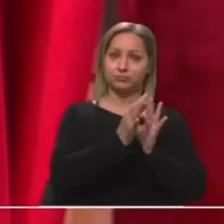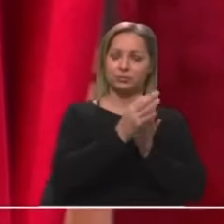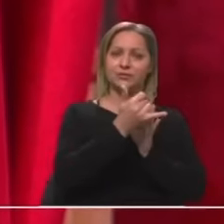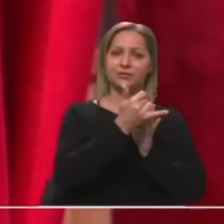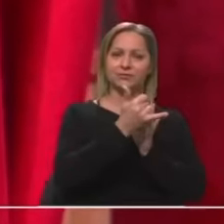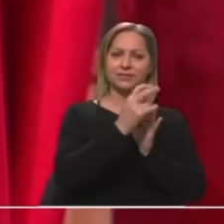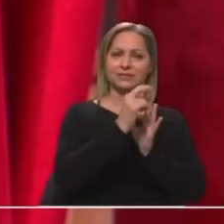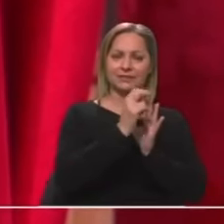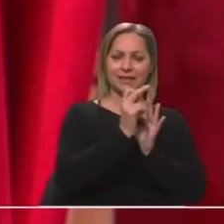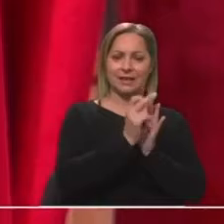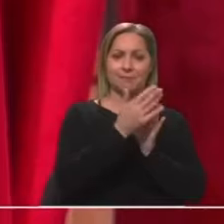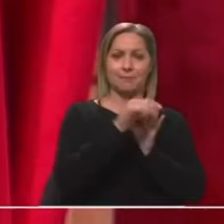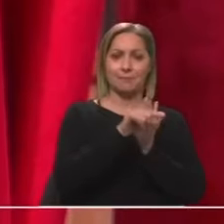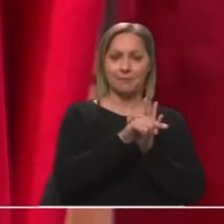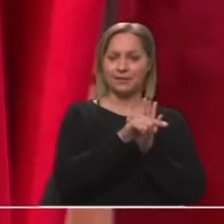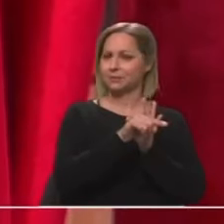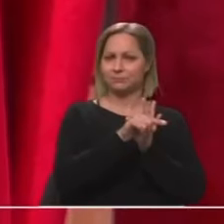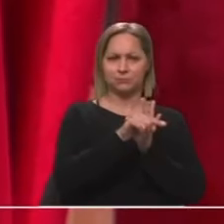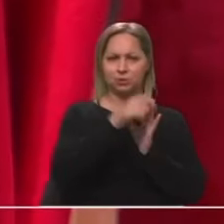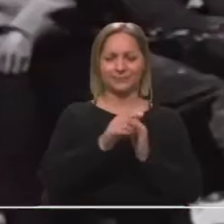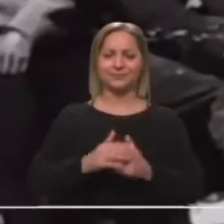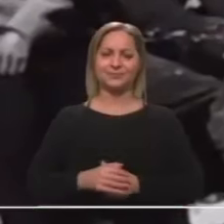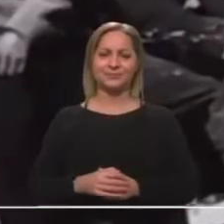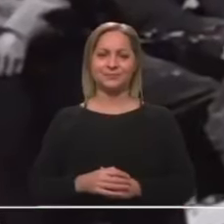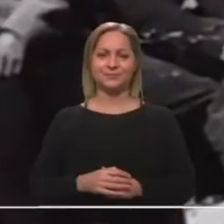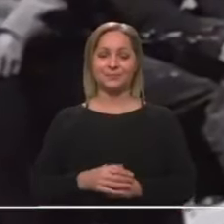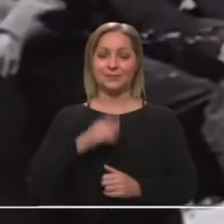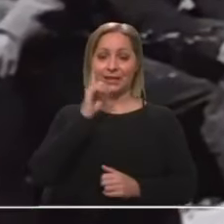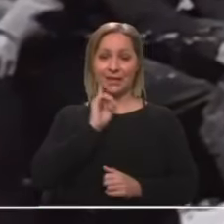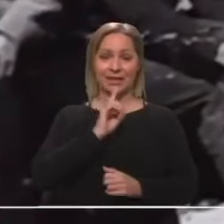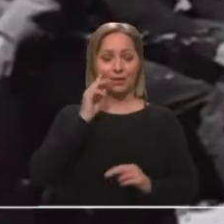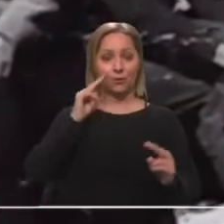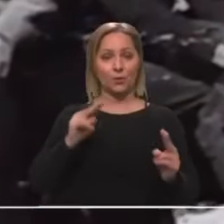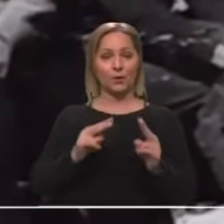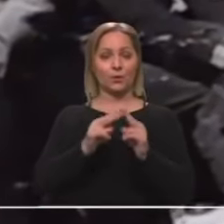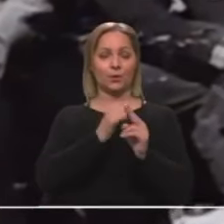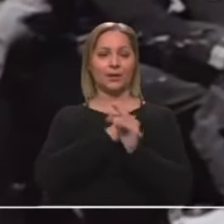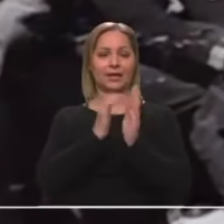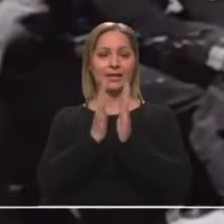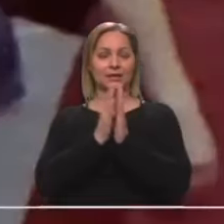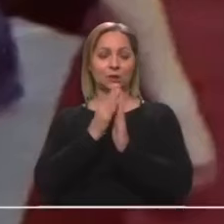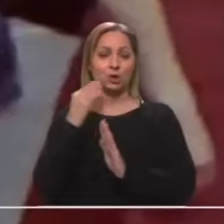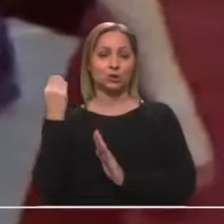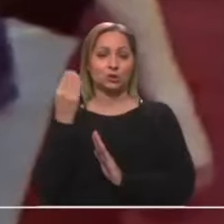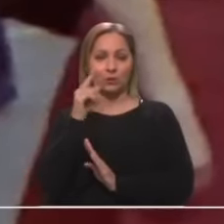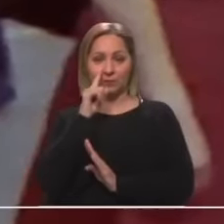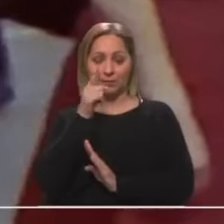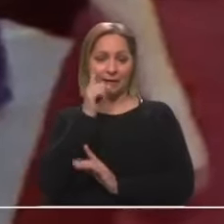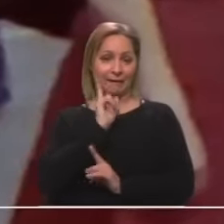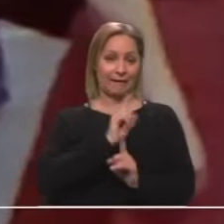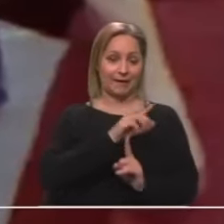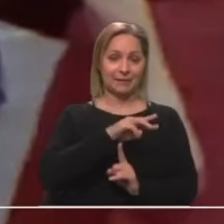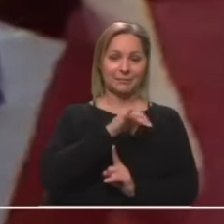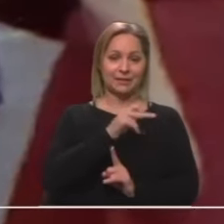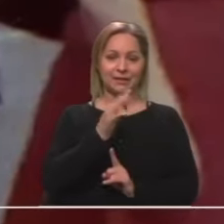vida. Mas esta história não se fica por aqui. Foi num encontro católico de jovens na Alemanha que Maria Francisca viu